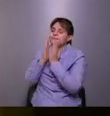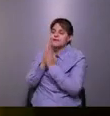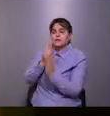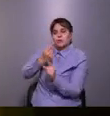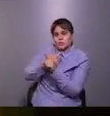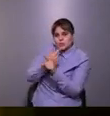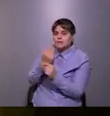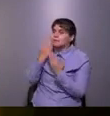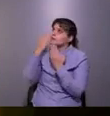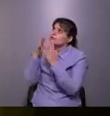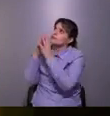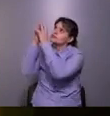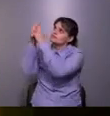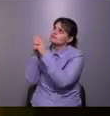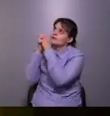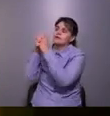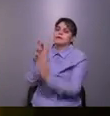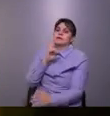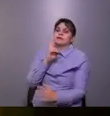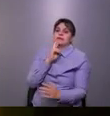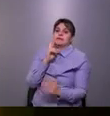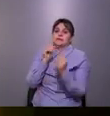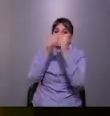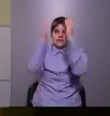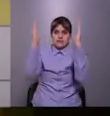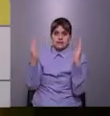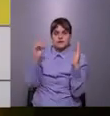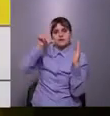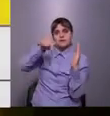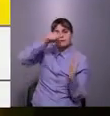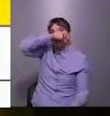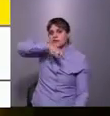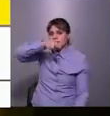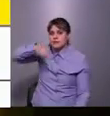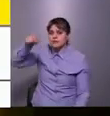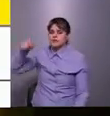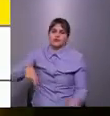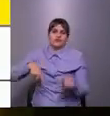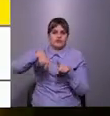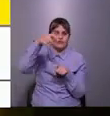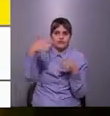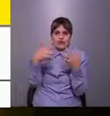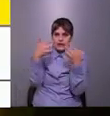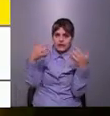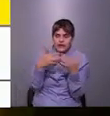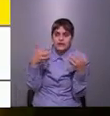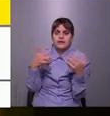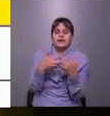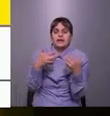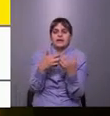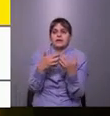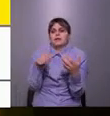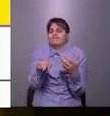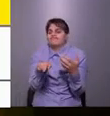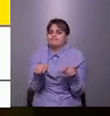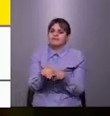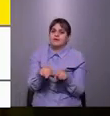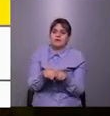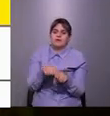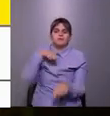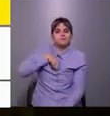intenções, as do Santuário e as dos migrantes e refugiados, que devem ser livres de escolher